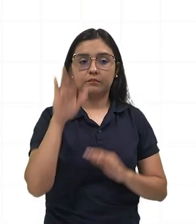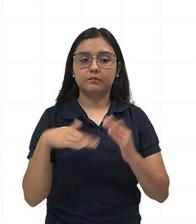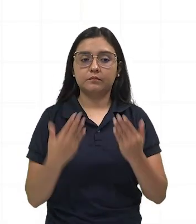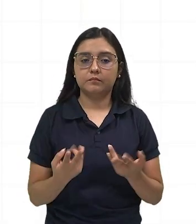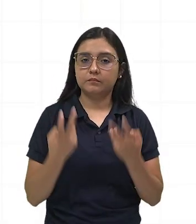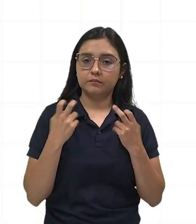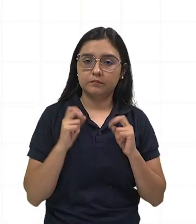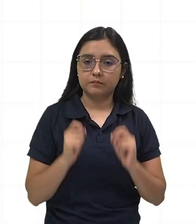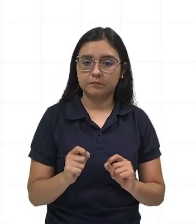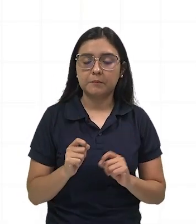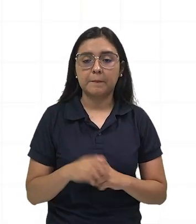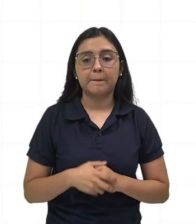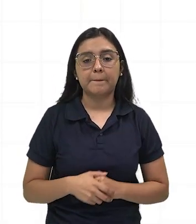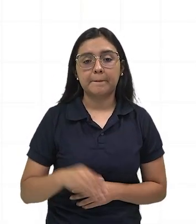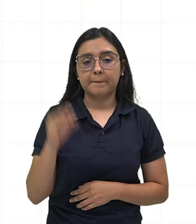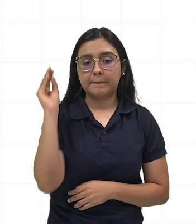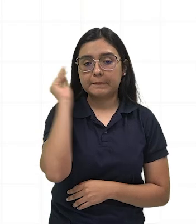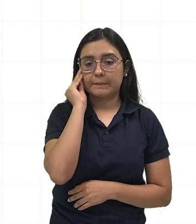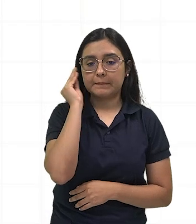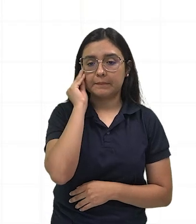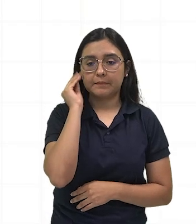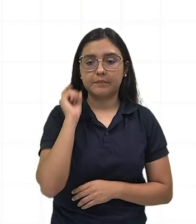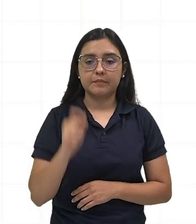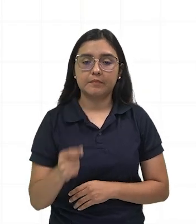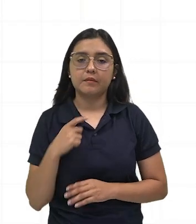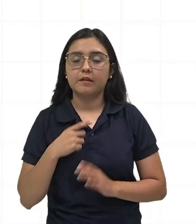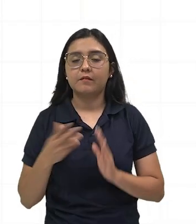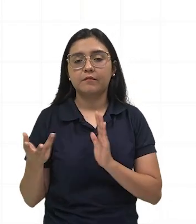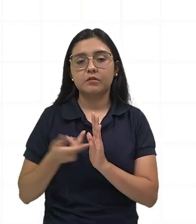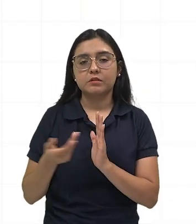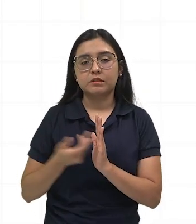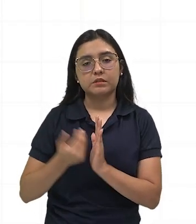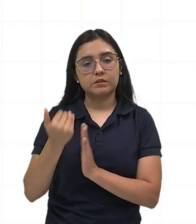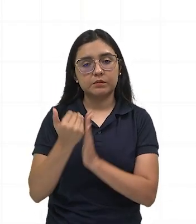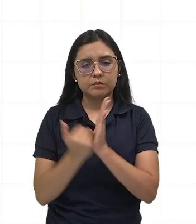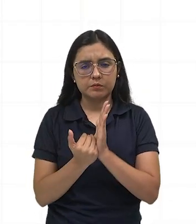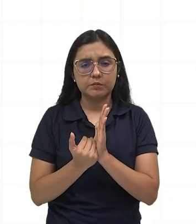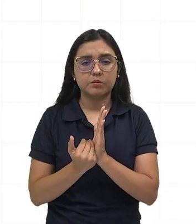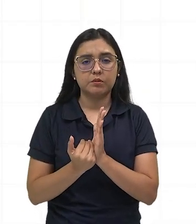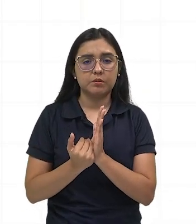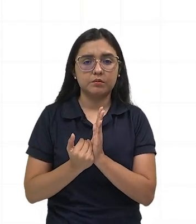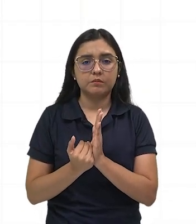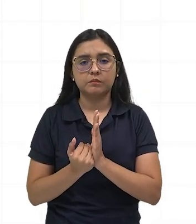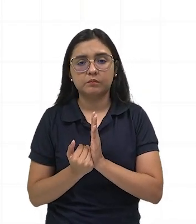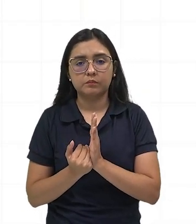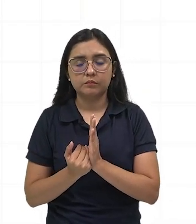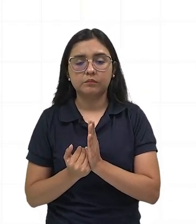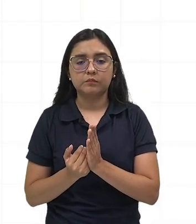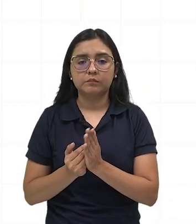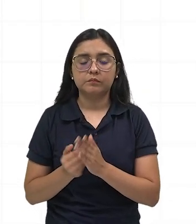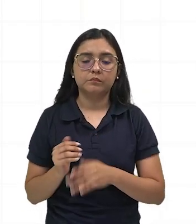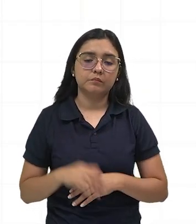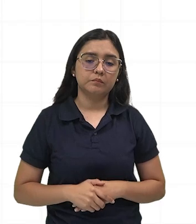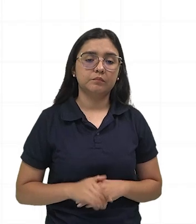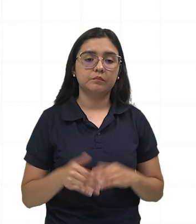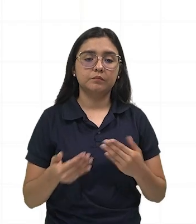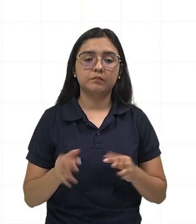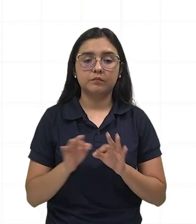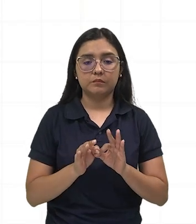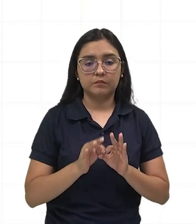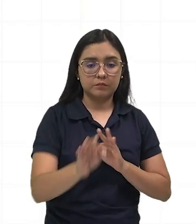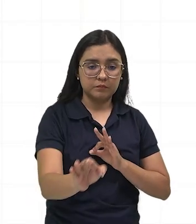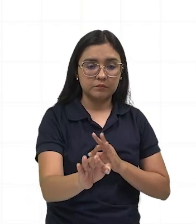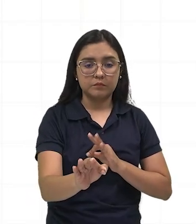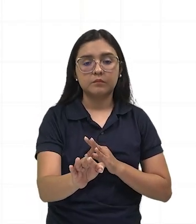olha. Observe que reduzir a velocidade, né, que é diminuir a velocidade de um objeto, faz com que a distância